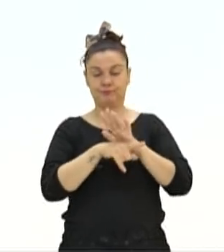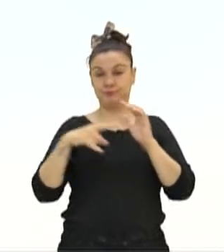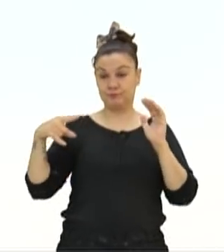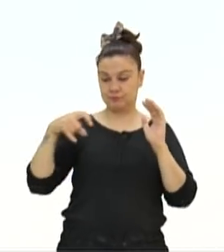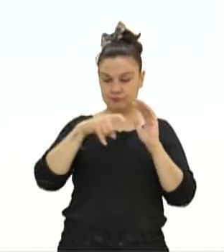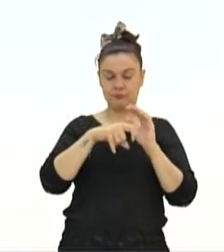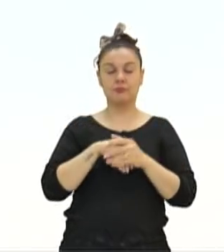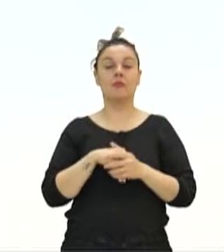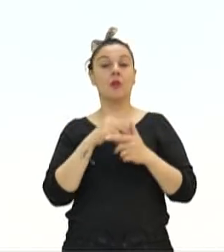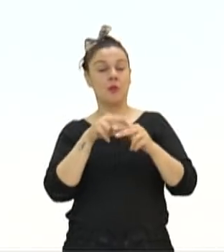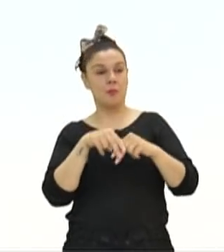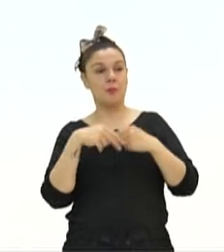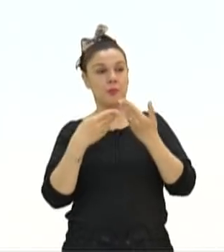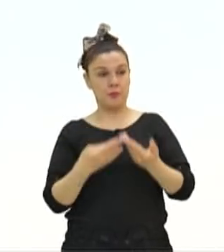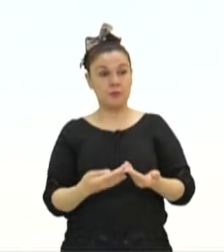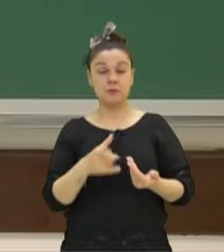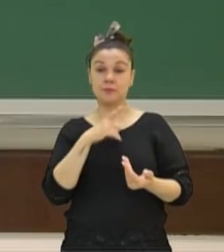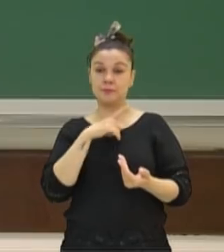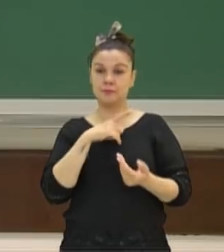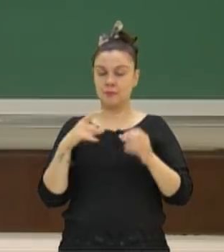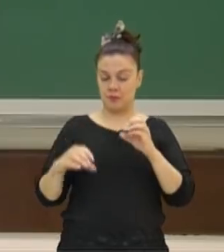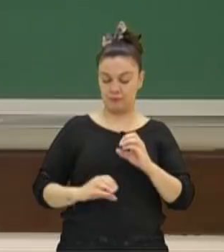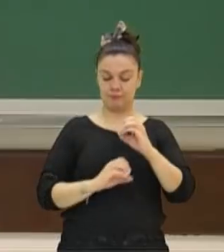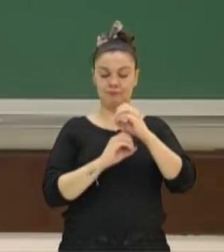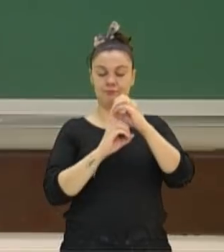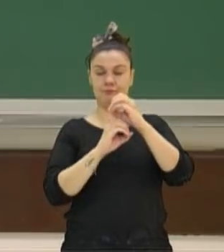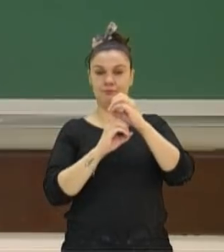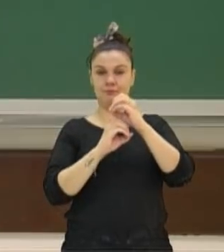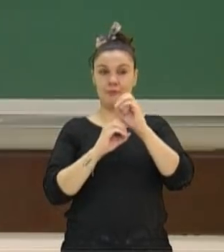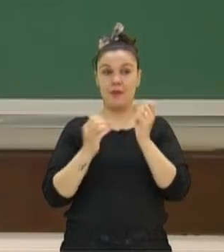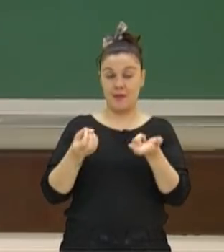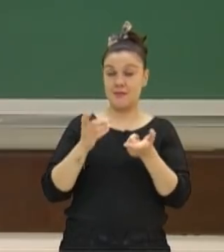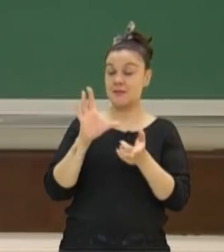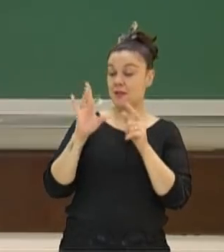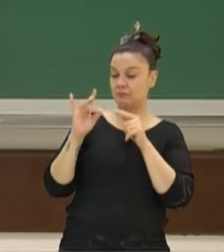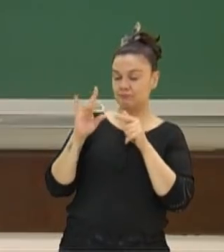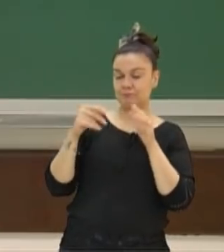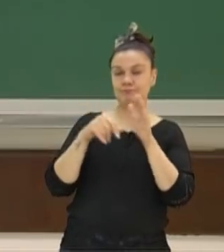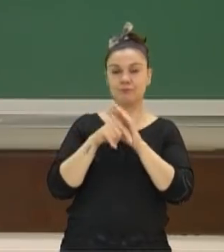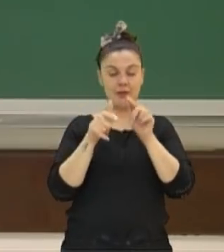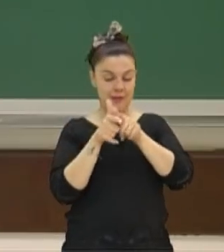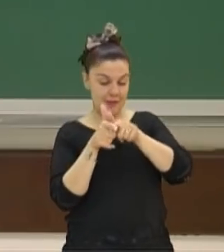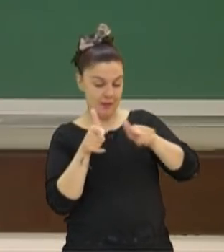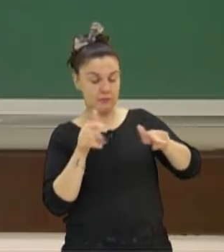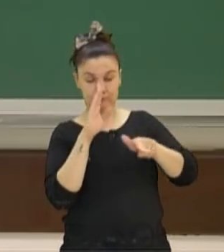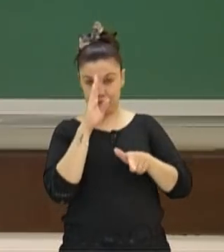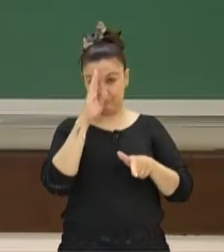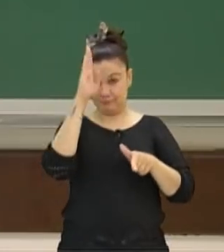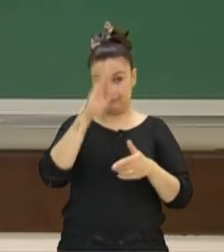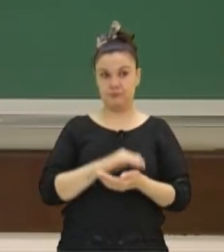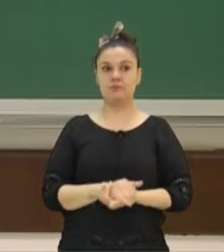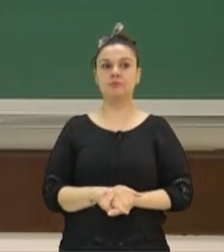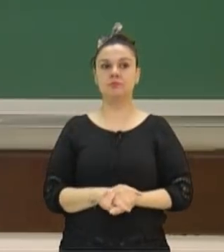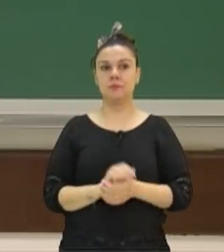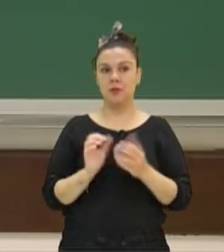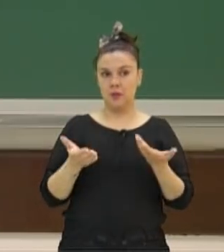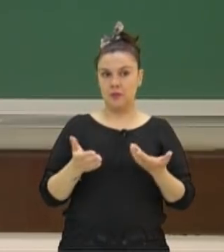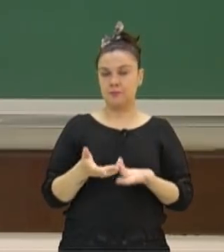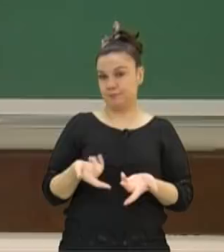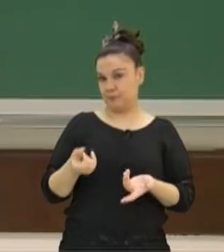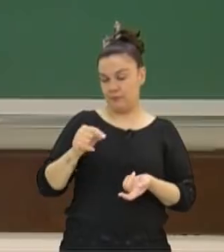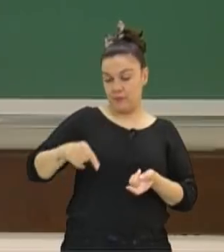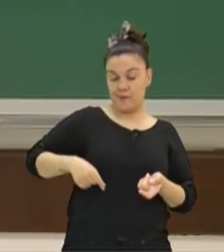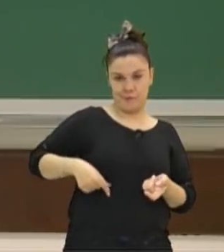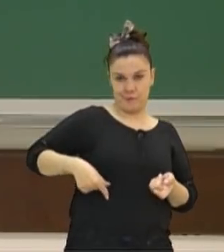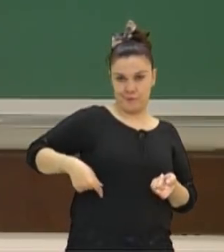espermatozoides, é que o homem, né, tem então a próstata. E esse líquido prostático é fundamental. Certo? E vesícula